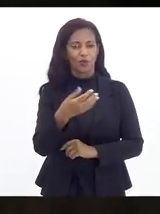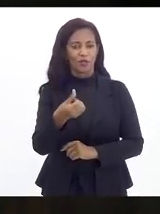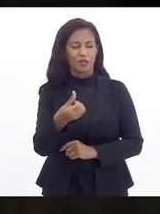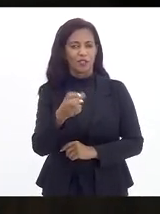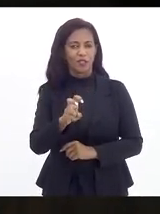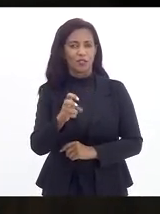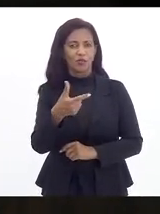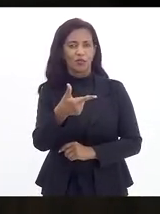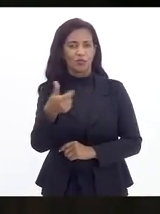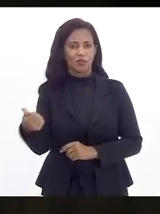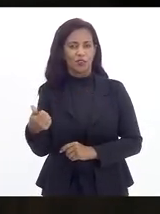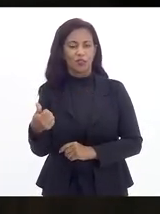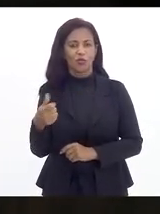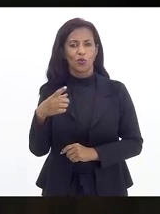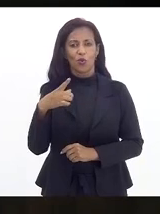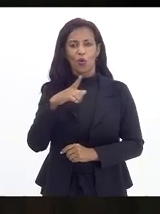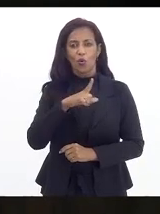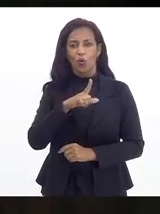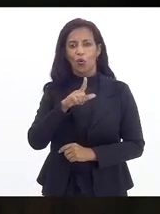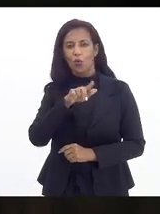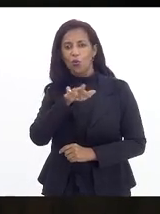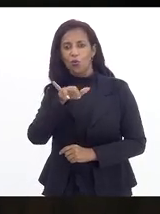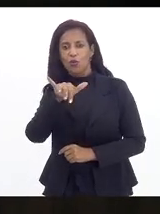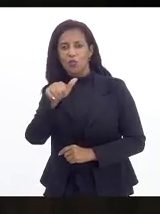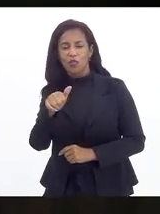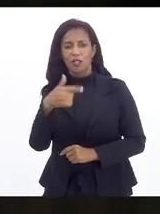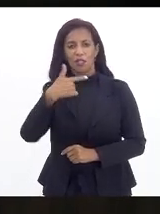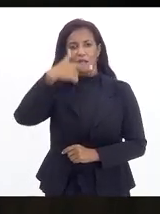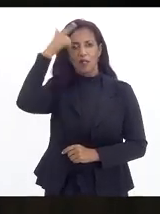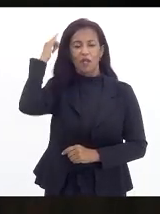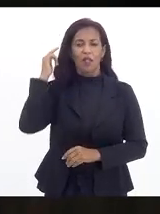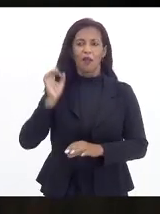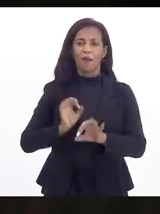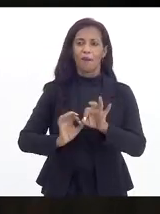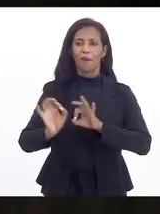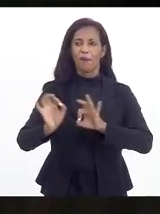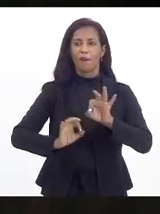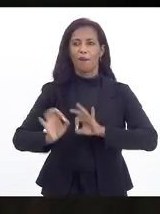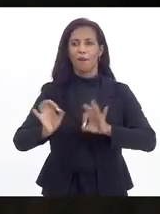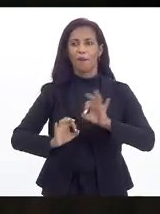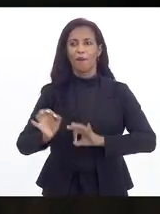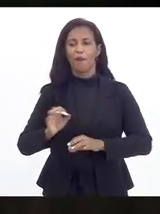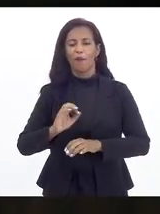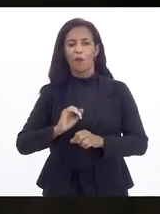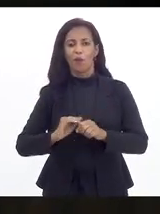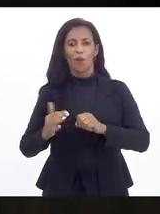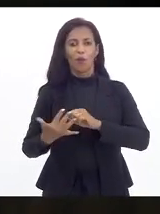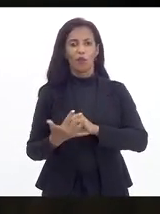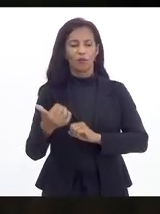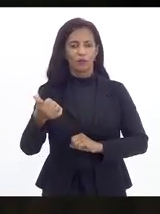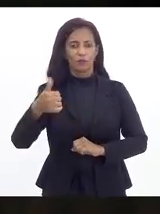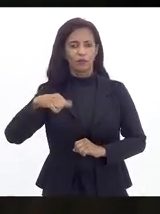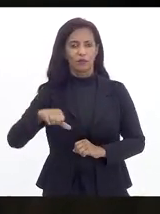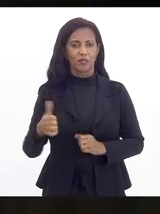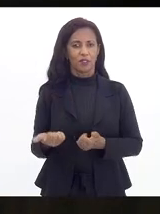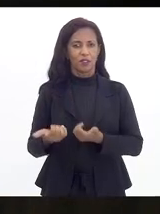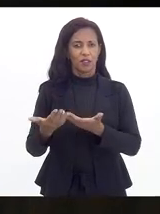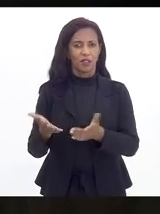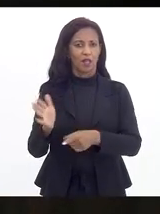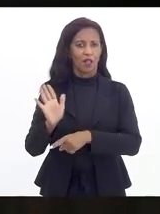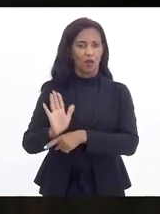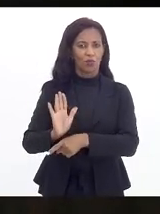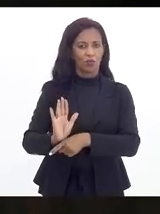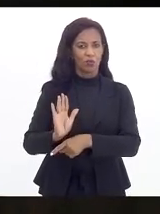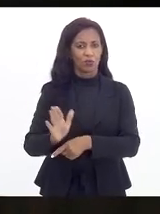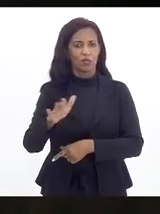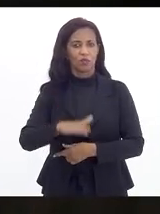de autoria dos deputados Lucinho e Luiz Paulo, que institui o programa Pequenos Órfãos da Covid-19, que dispõe sobre o auxílio